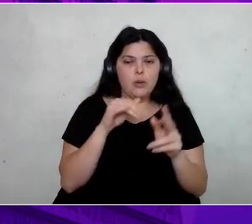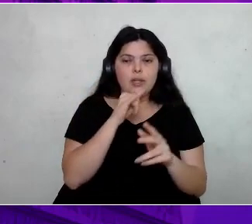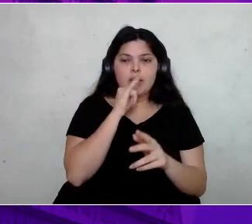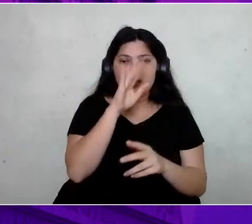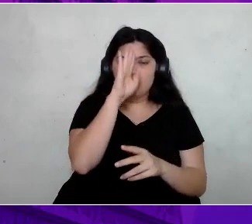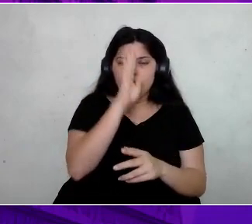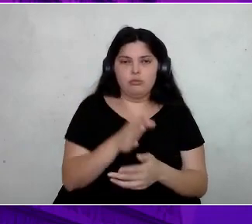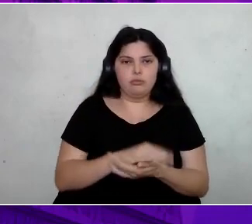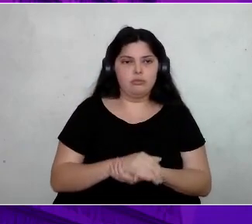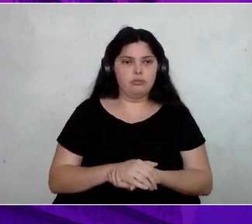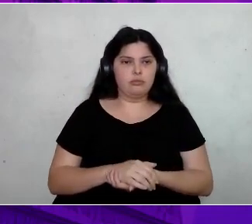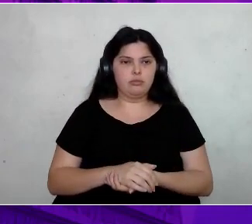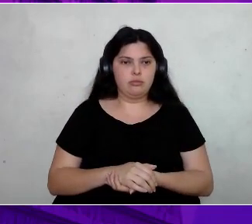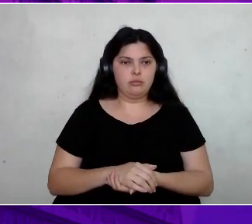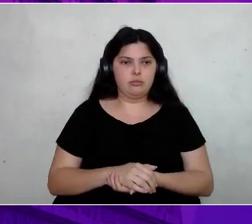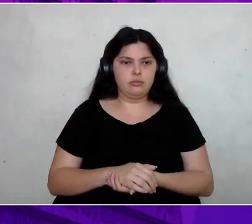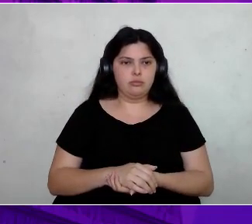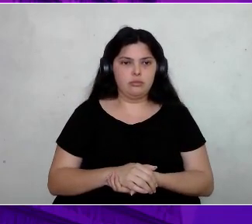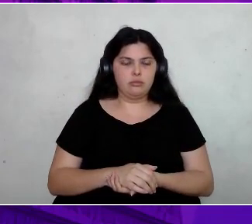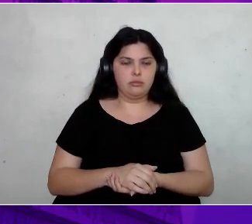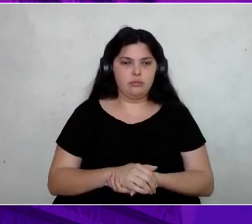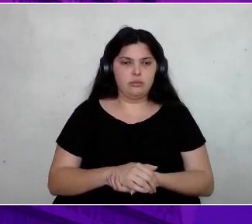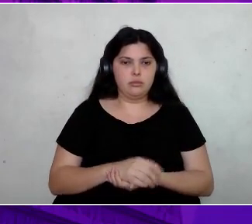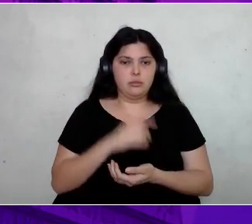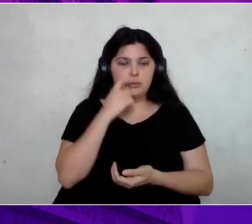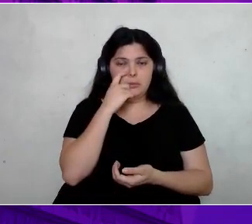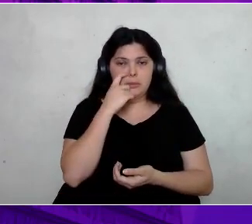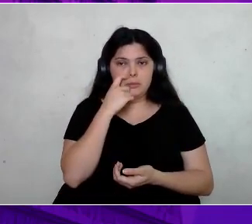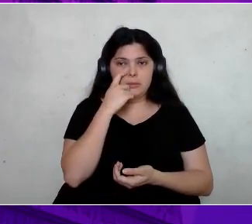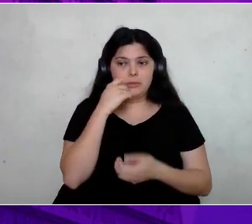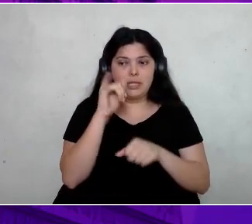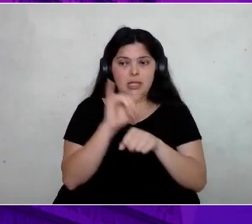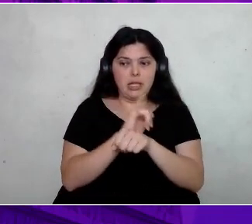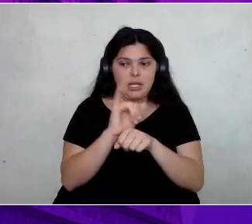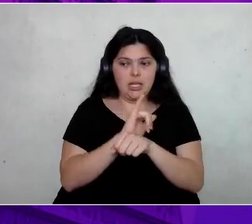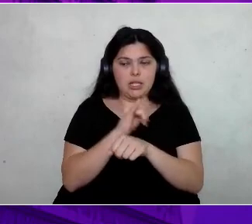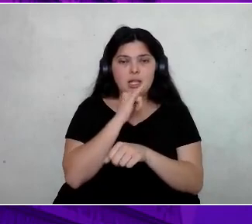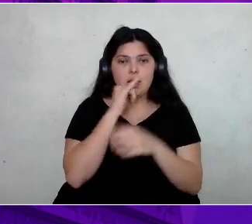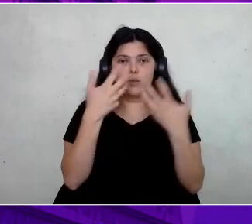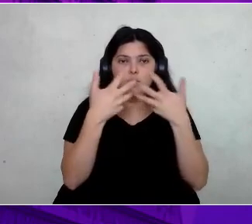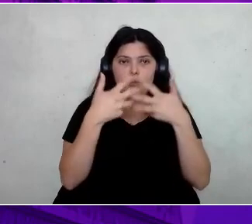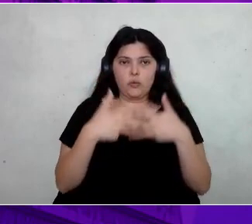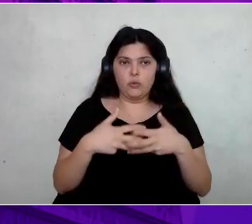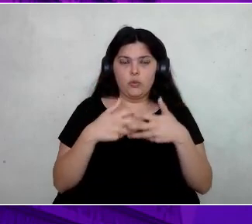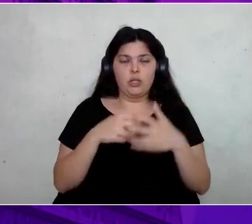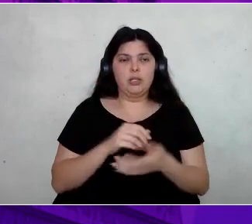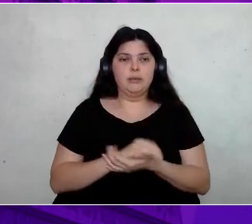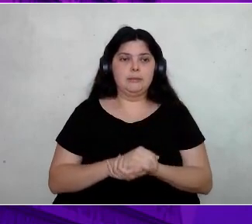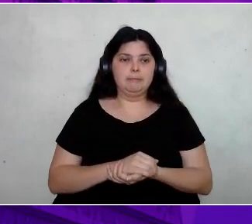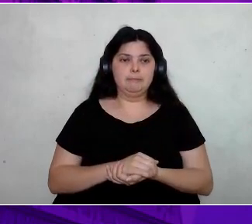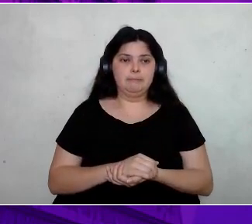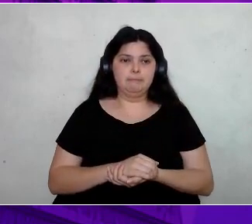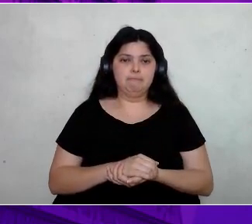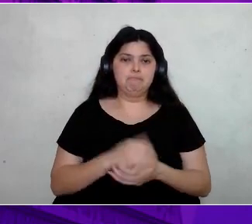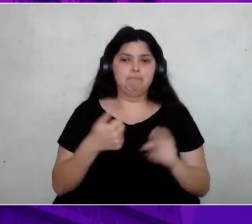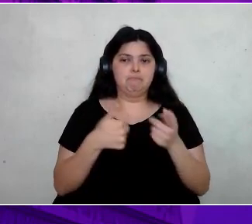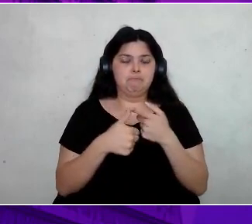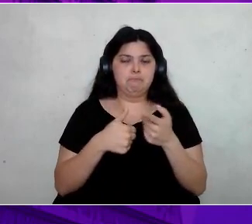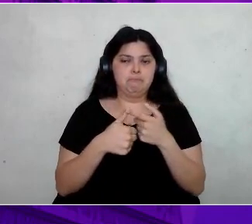Né? Para que essa estratégia de teste funcione, primeiro, o ideal é que eu